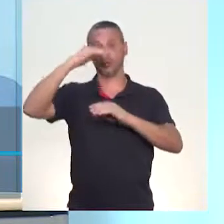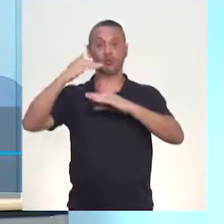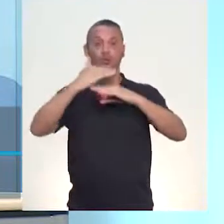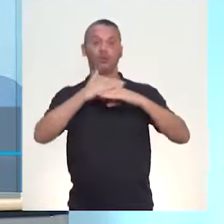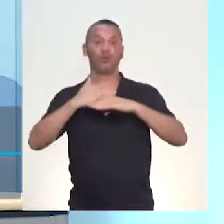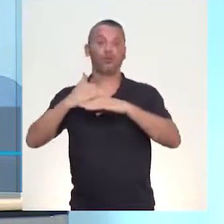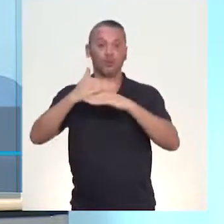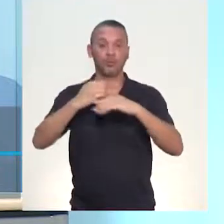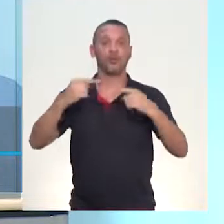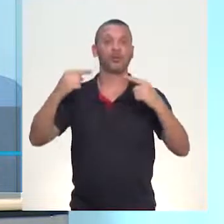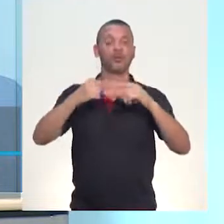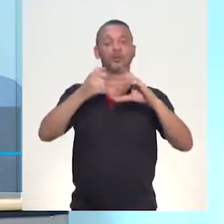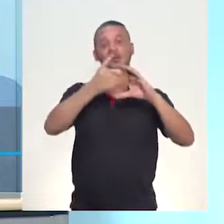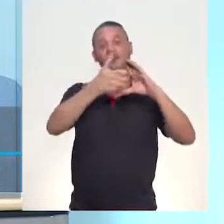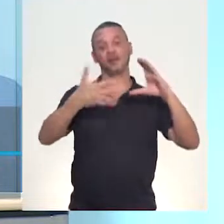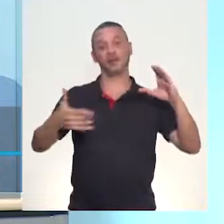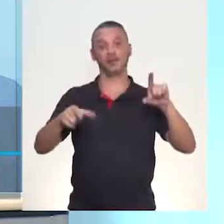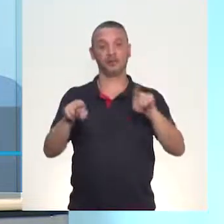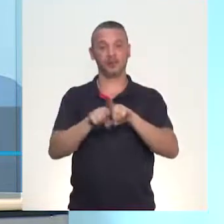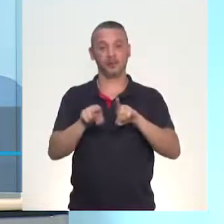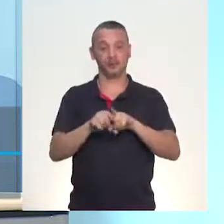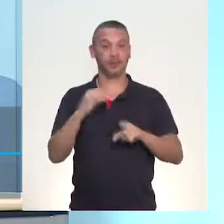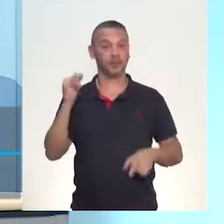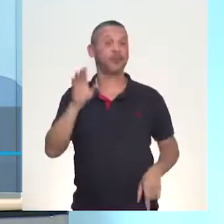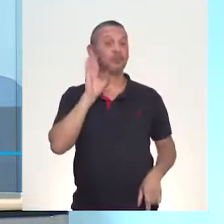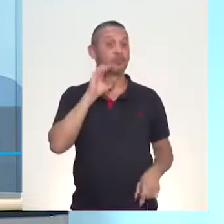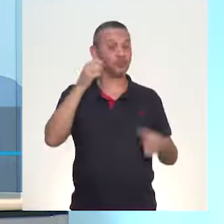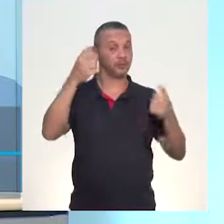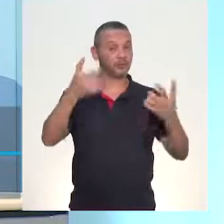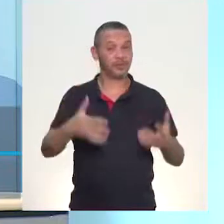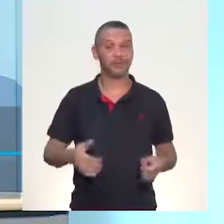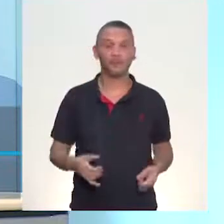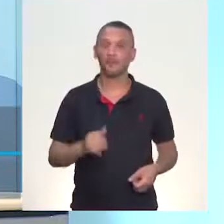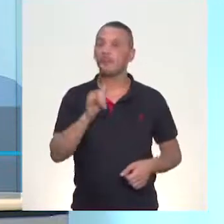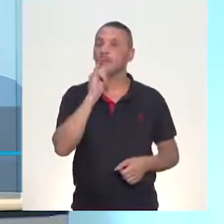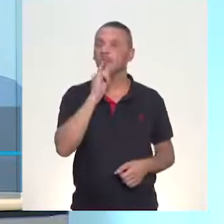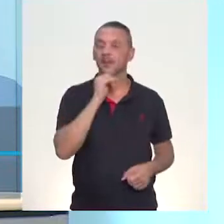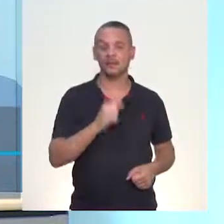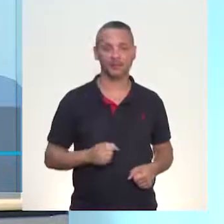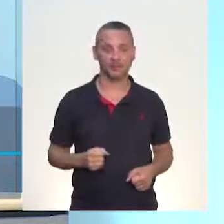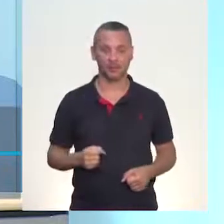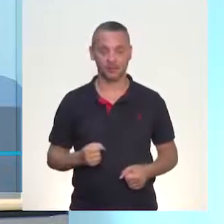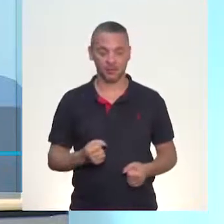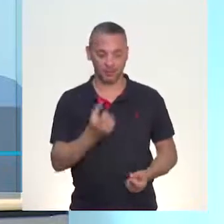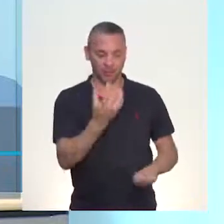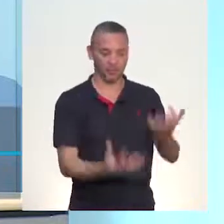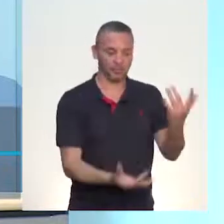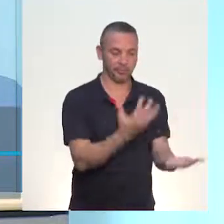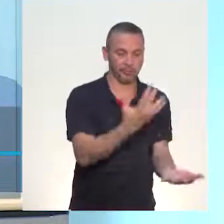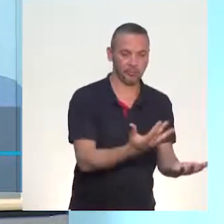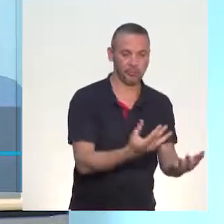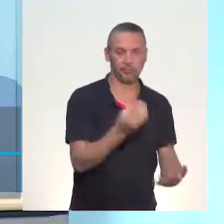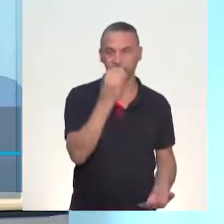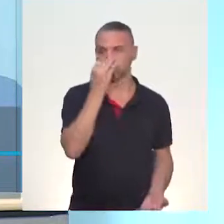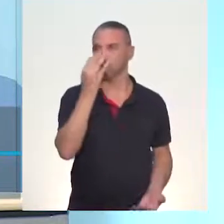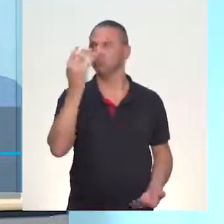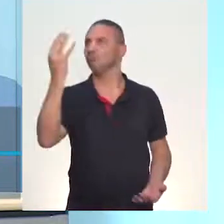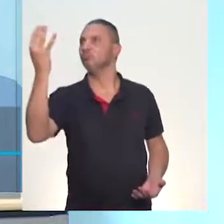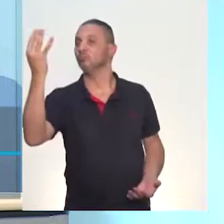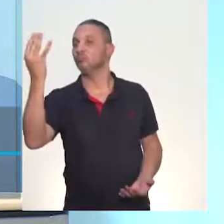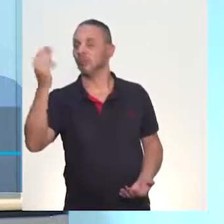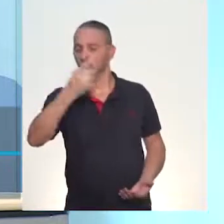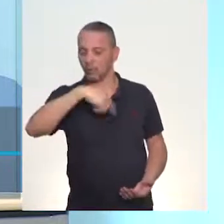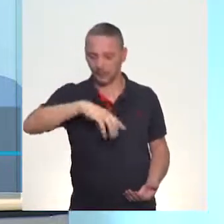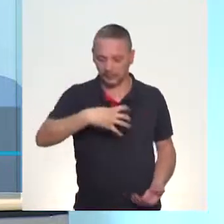esse outro aspecto do senso comum que é legal de ser ressaltado, que é, por exemplo, o fogo e a fumaça, porque os nossos sentidos, eles